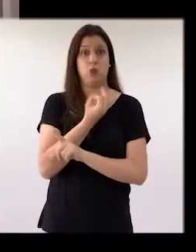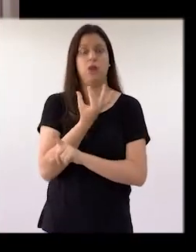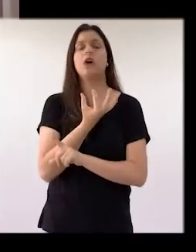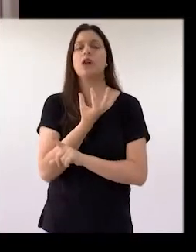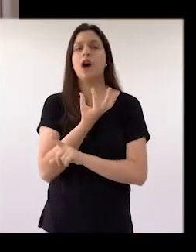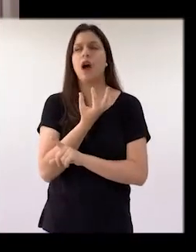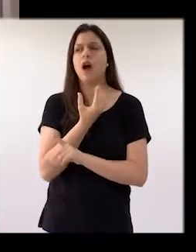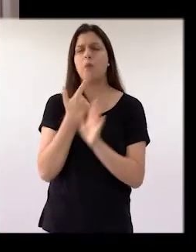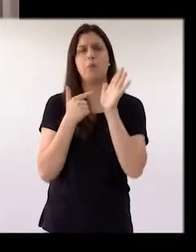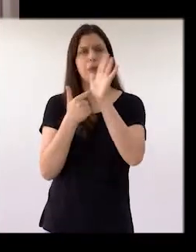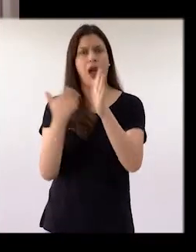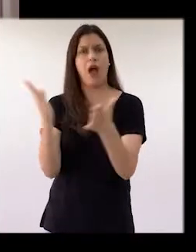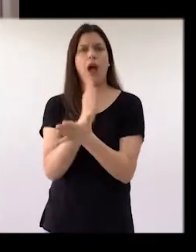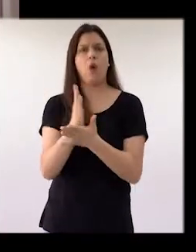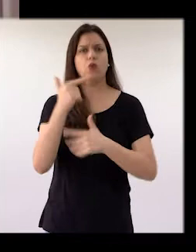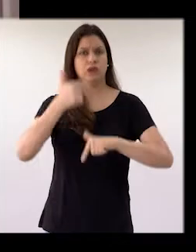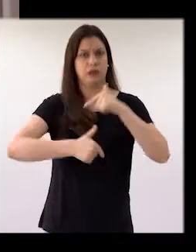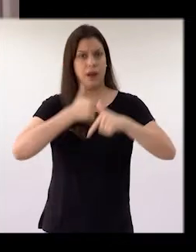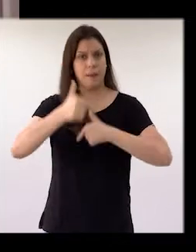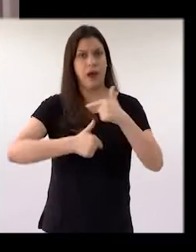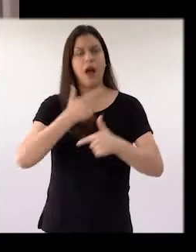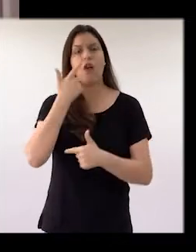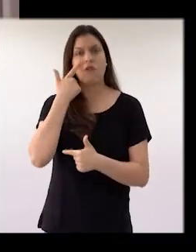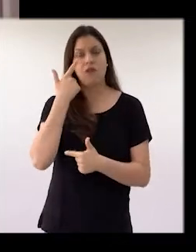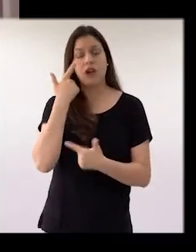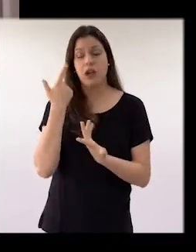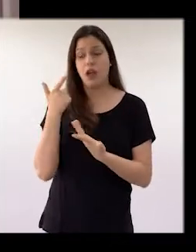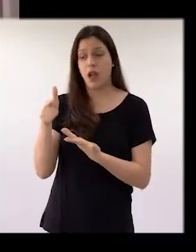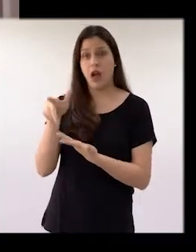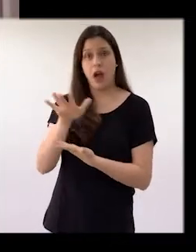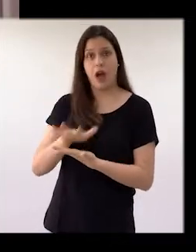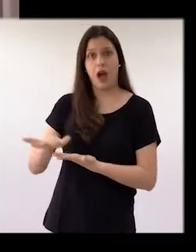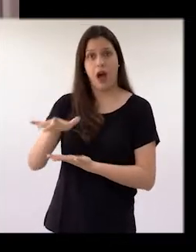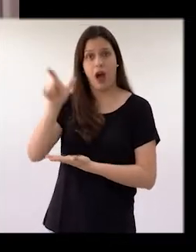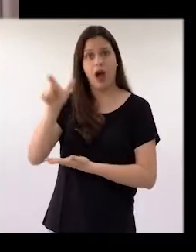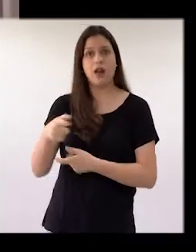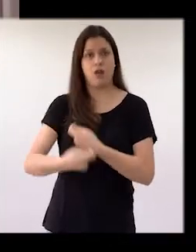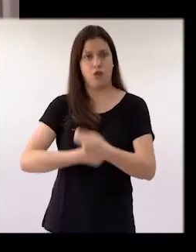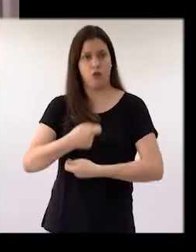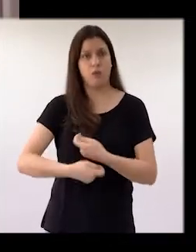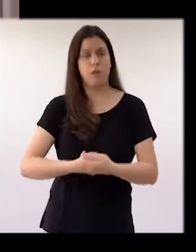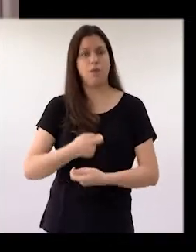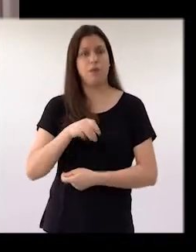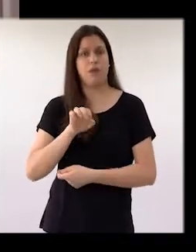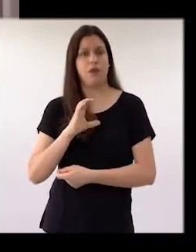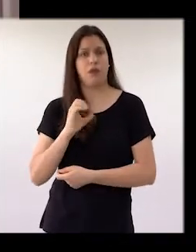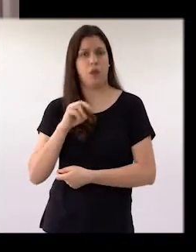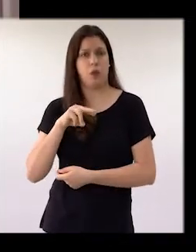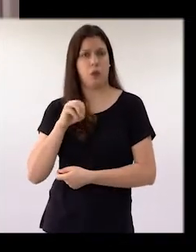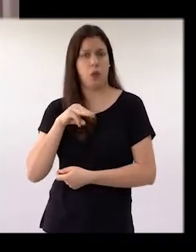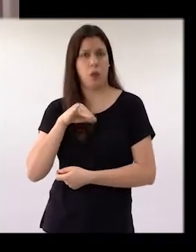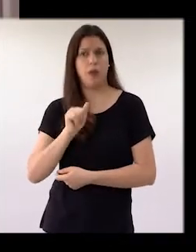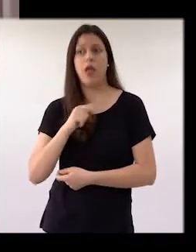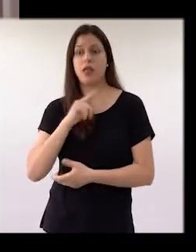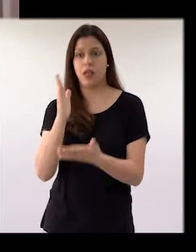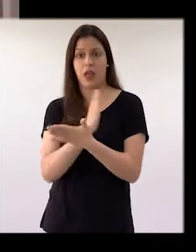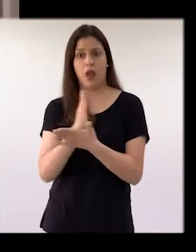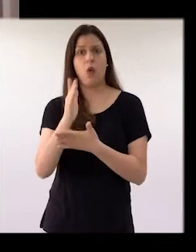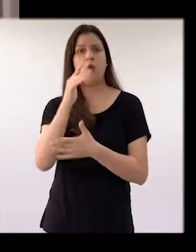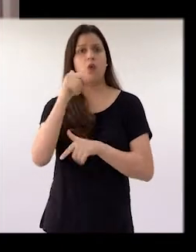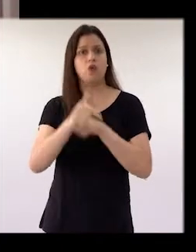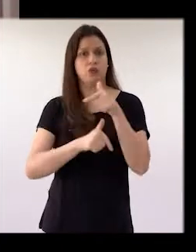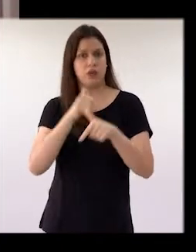gente apresentou alguns trabalhos, algumas publicações que a gente faz. Eu sou da área de economia, né? Então eu tenho os